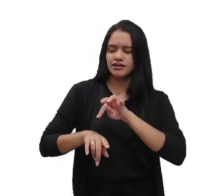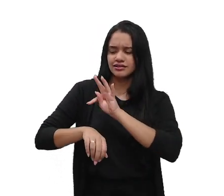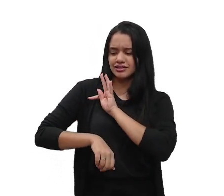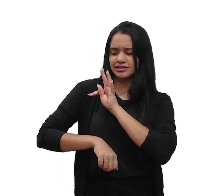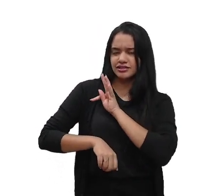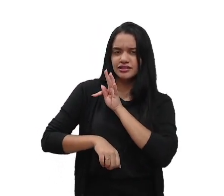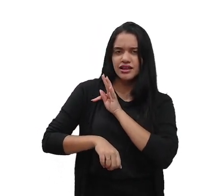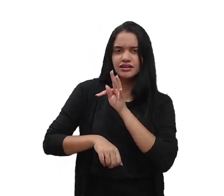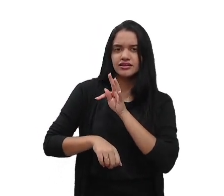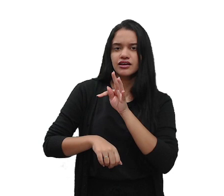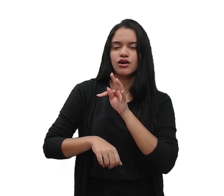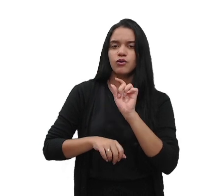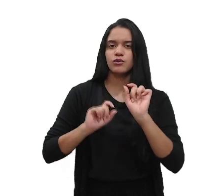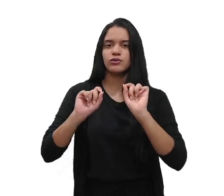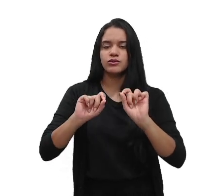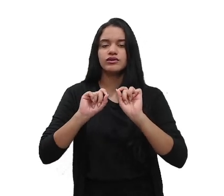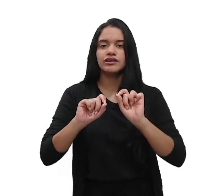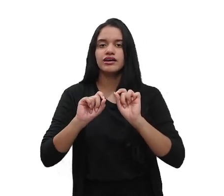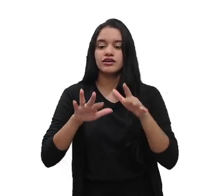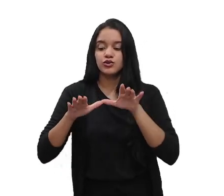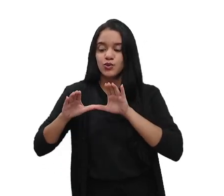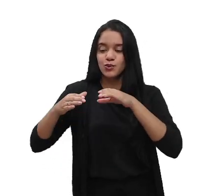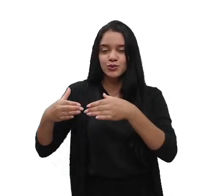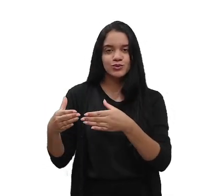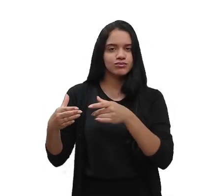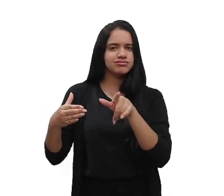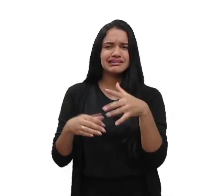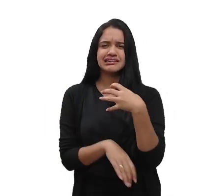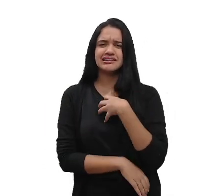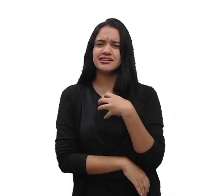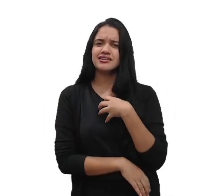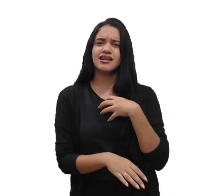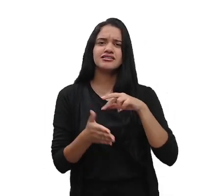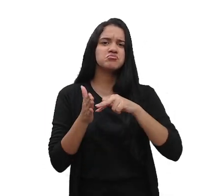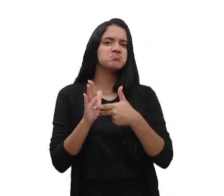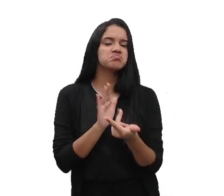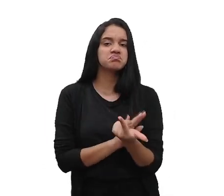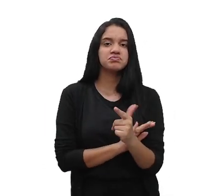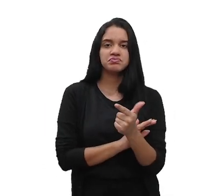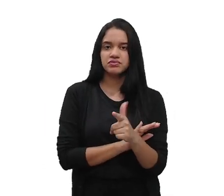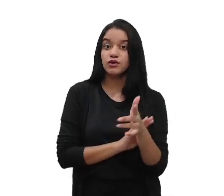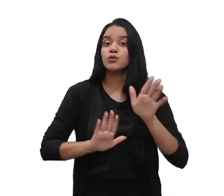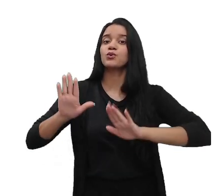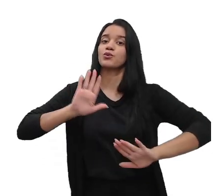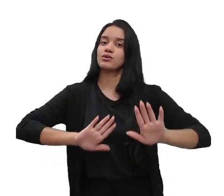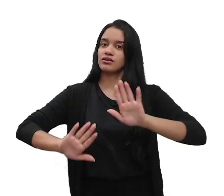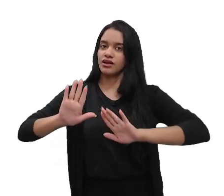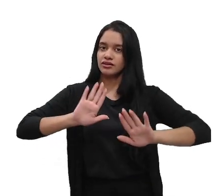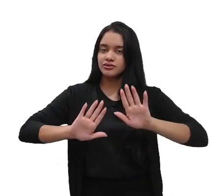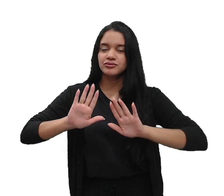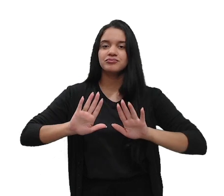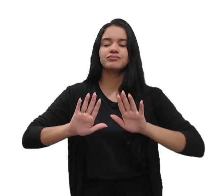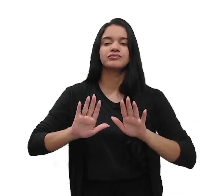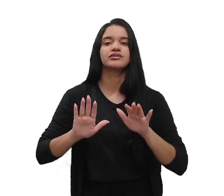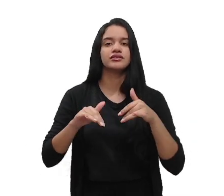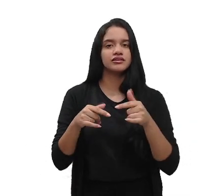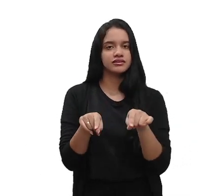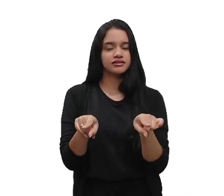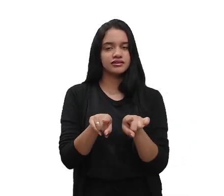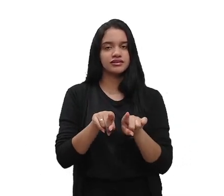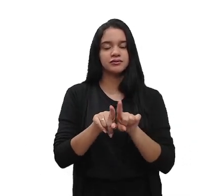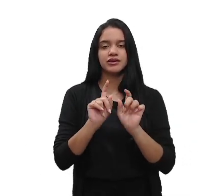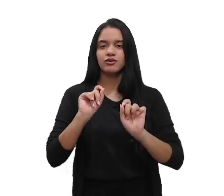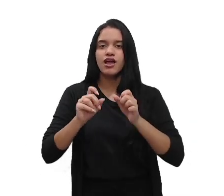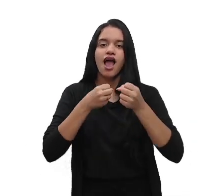dinâmica que vai emergir uma dinâmica de grupo que não faça sentido para aquela posição. Muito cuidado nessa etapa. E vem então